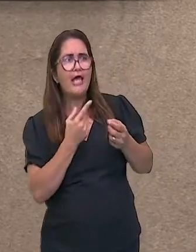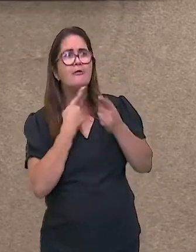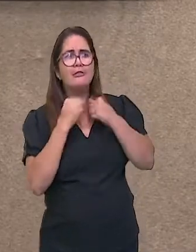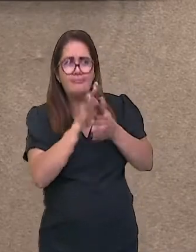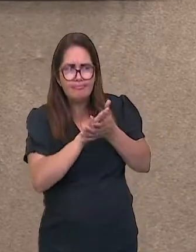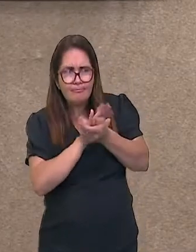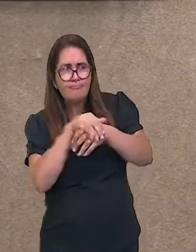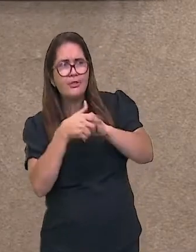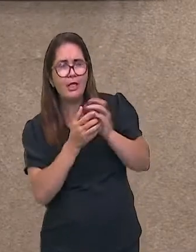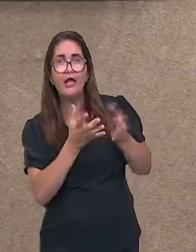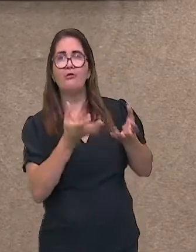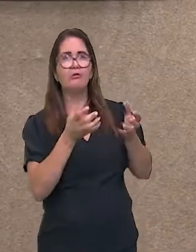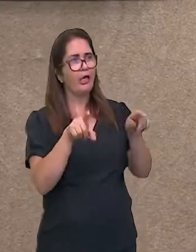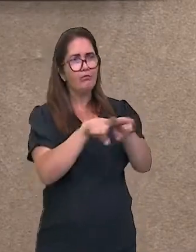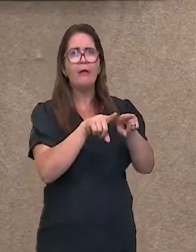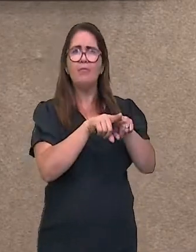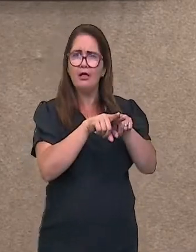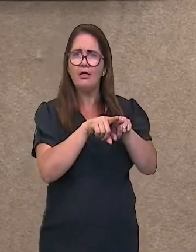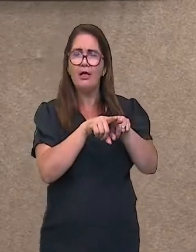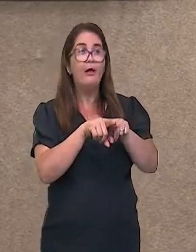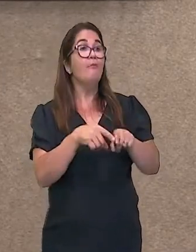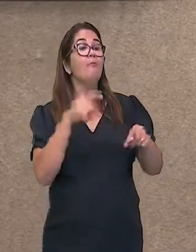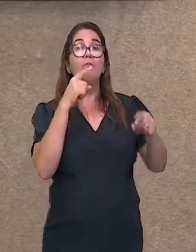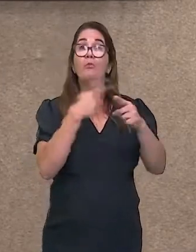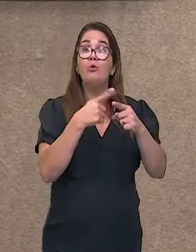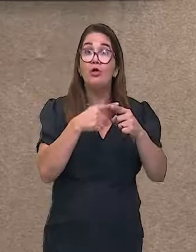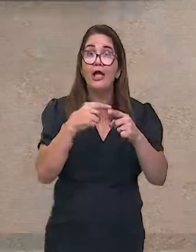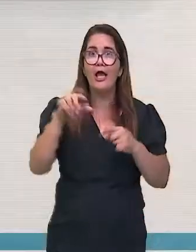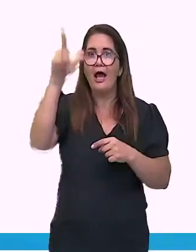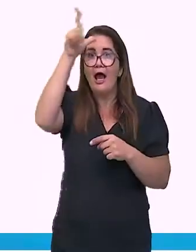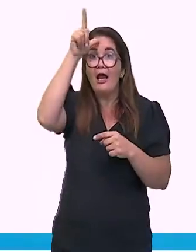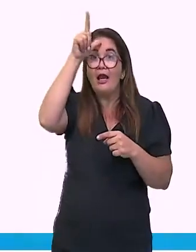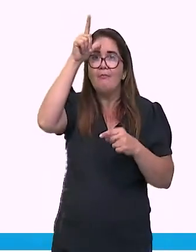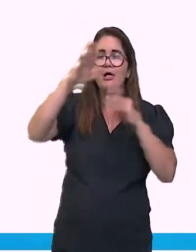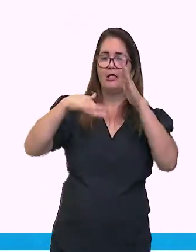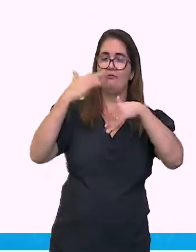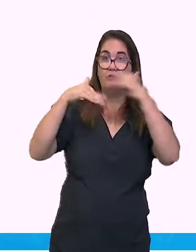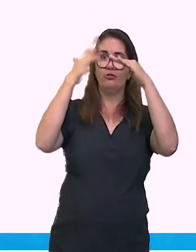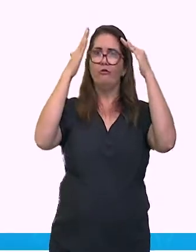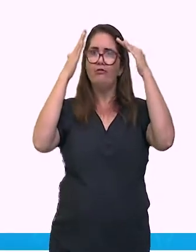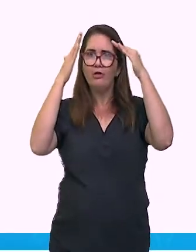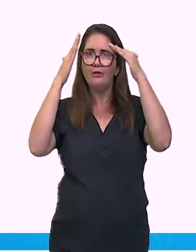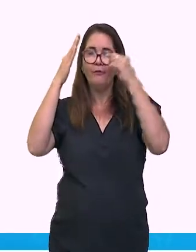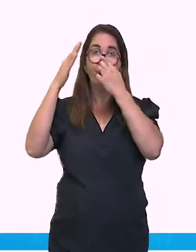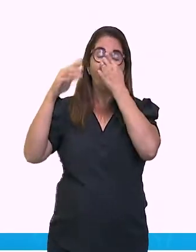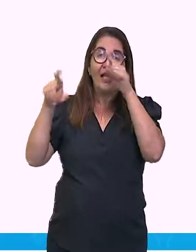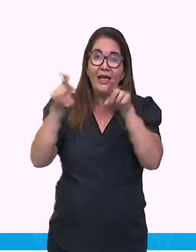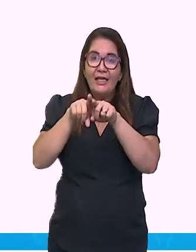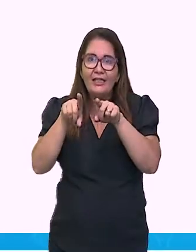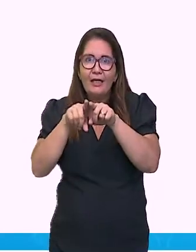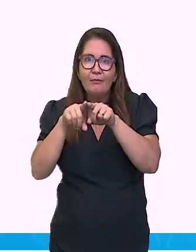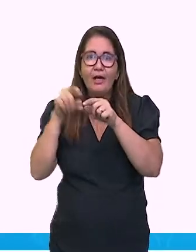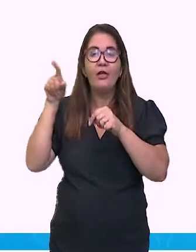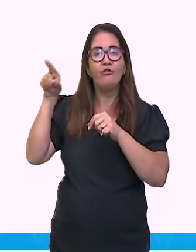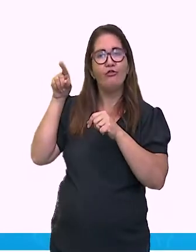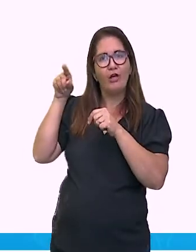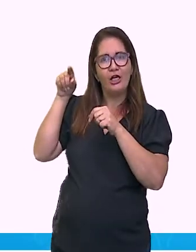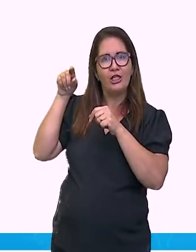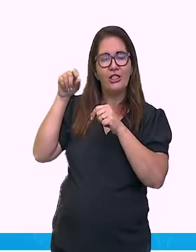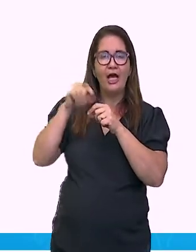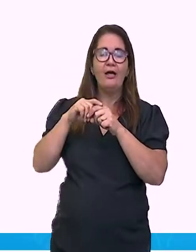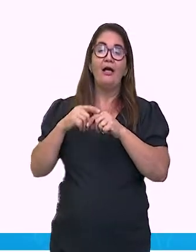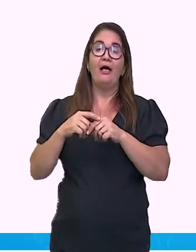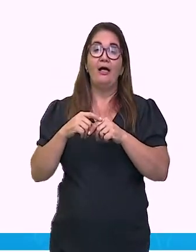com o fortalecimento alemão. Outra questão é dos nacionalistas, que envolveram